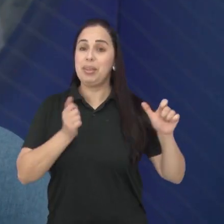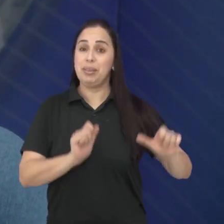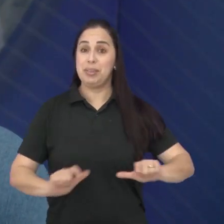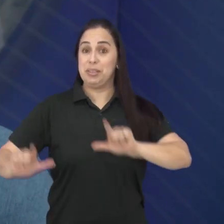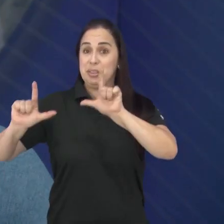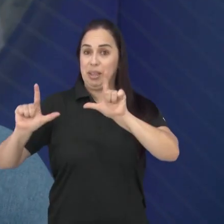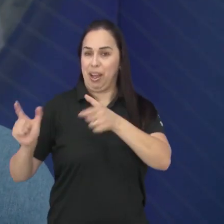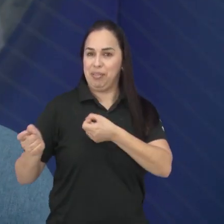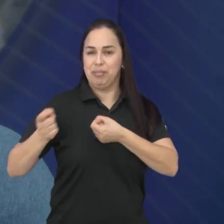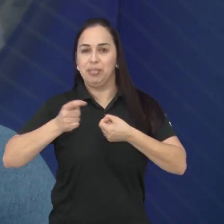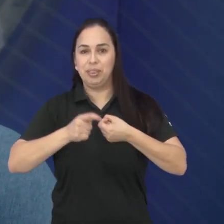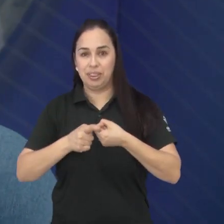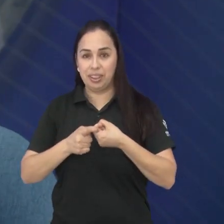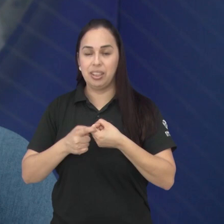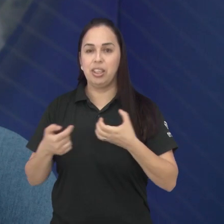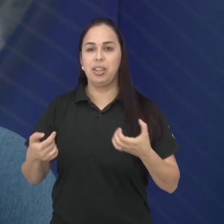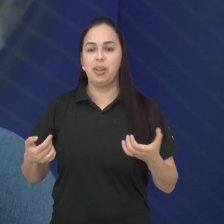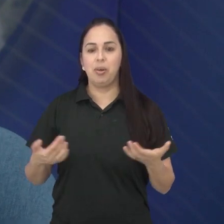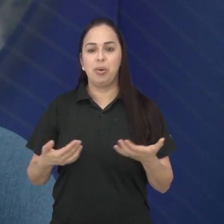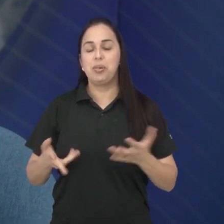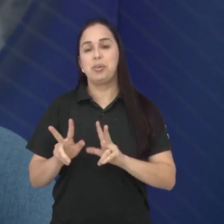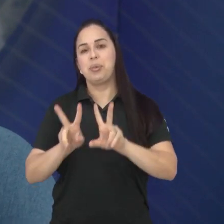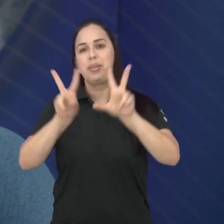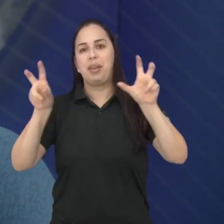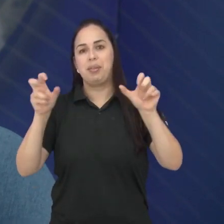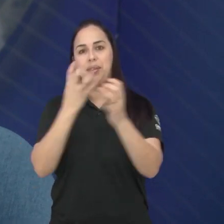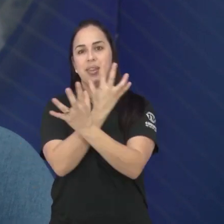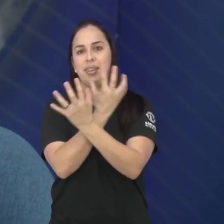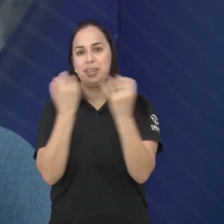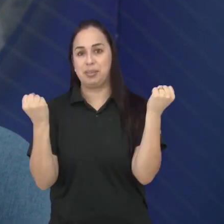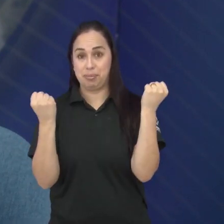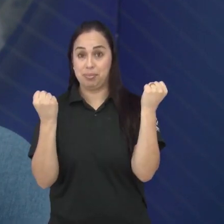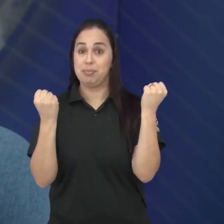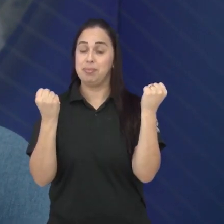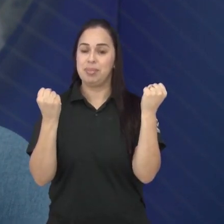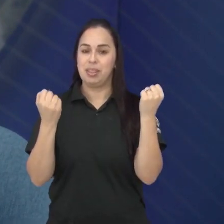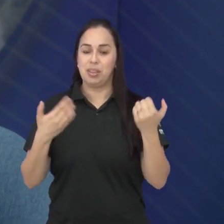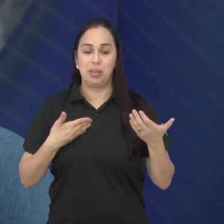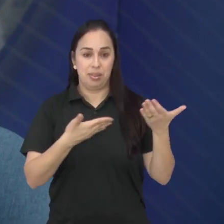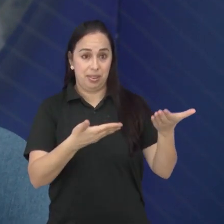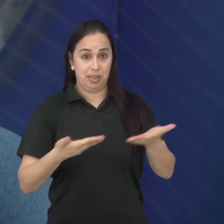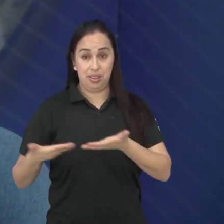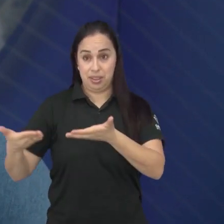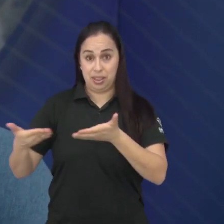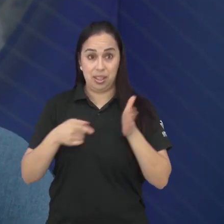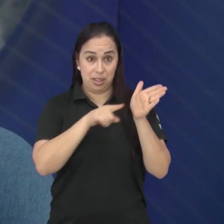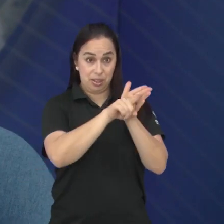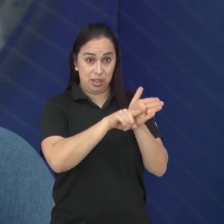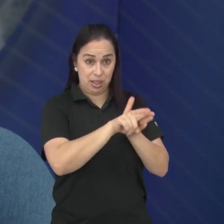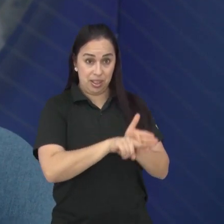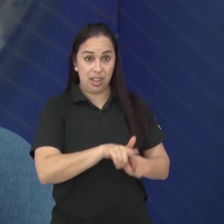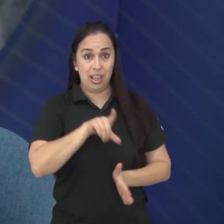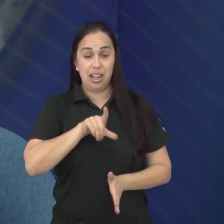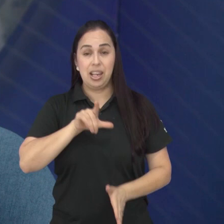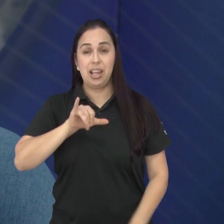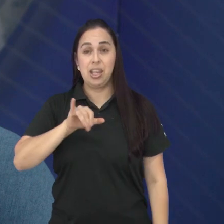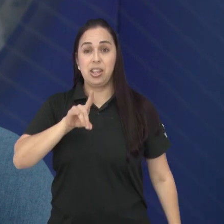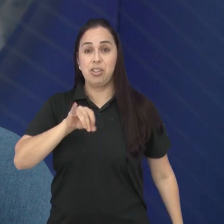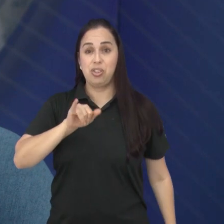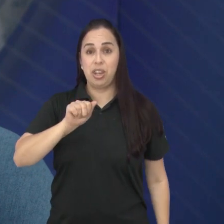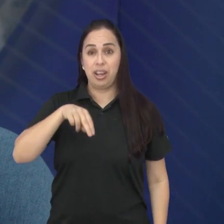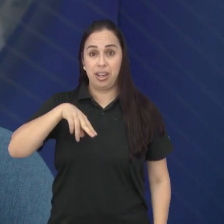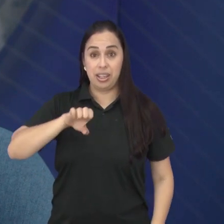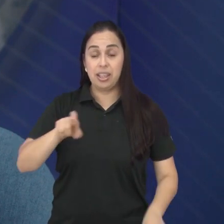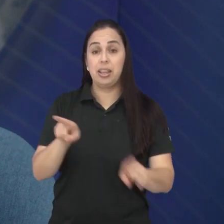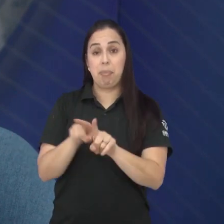de volta com o Diálogos da Cidade. Hoje estamos falando sobre sororidade. Eu recebo a socióloga e pesquisadora Lidiane Maciel e